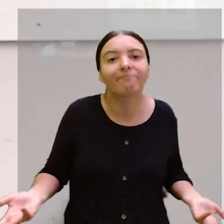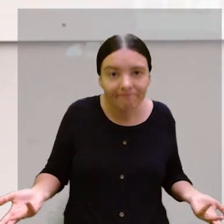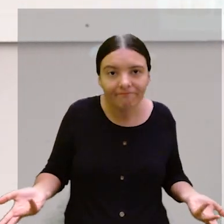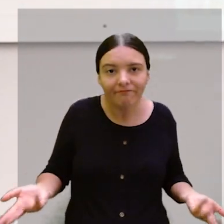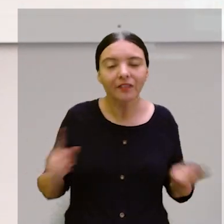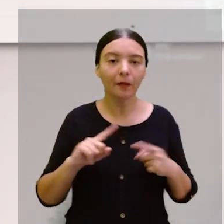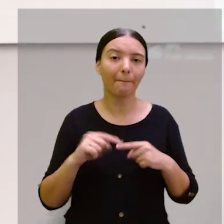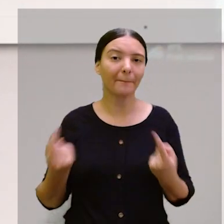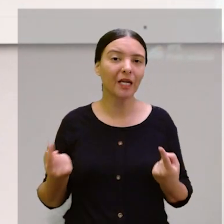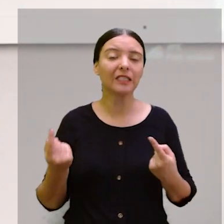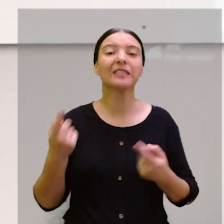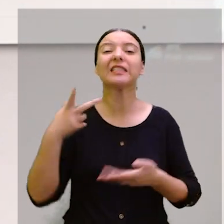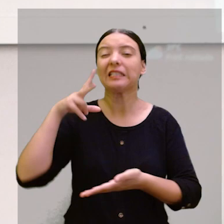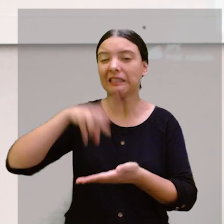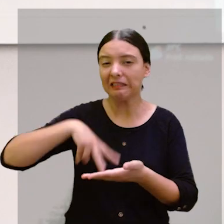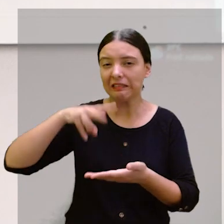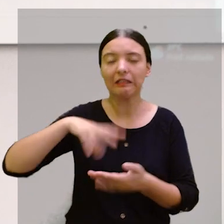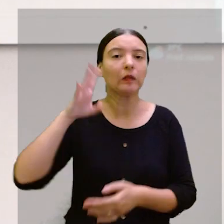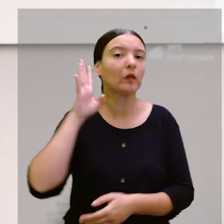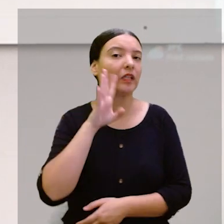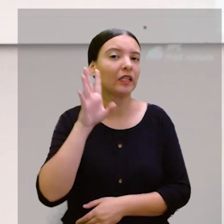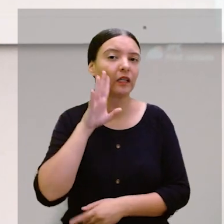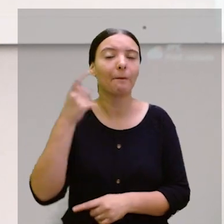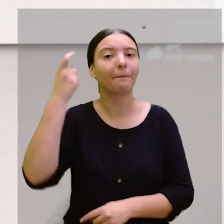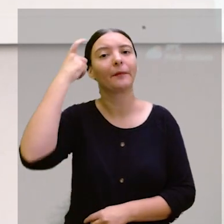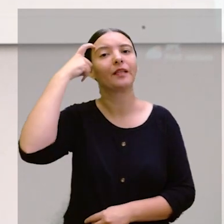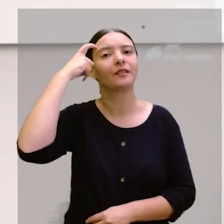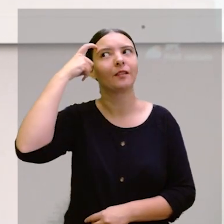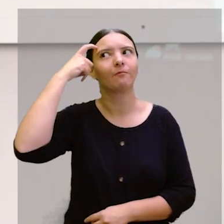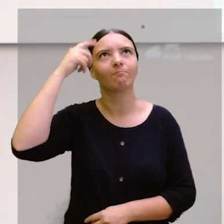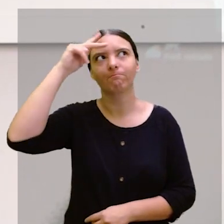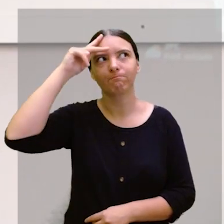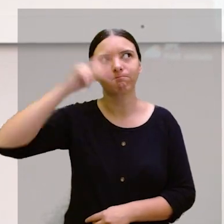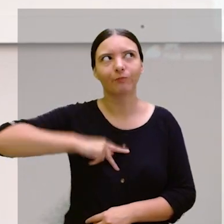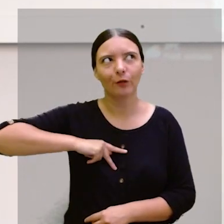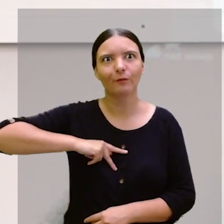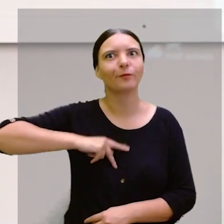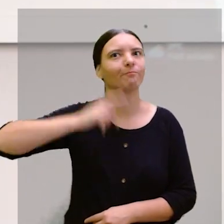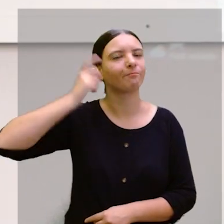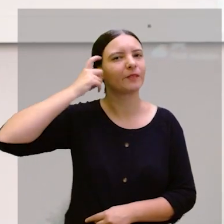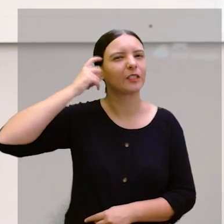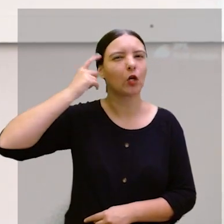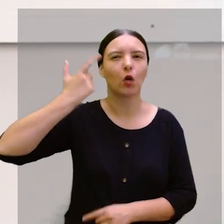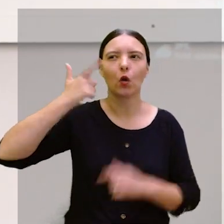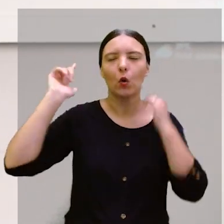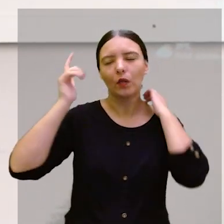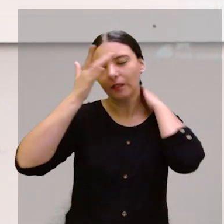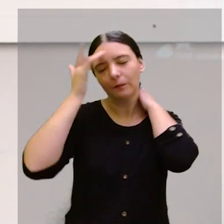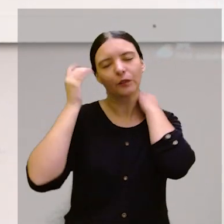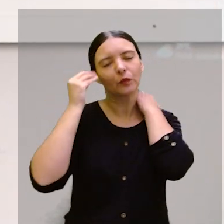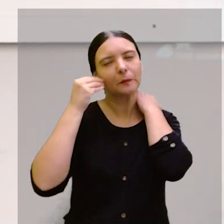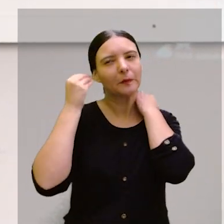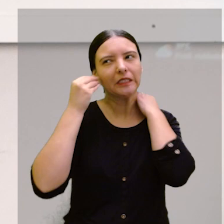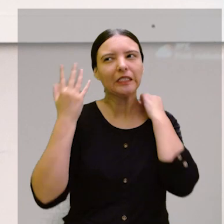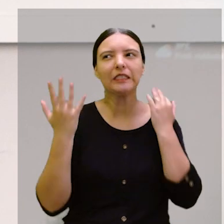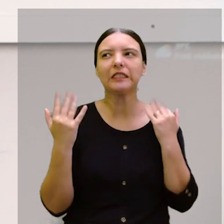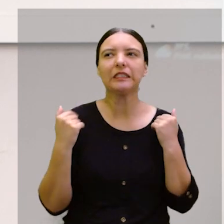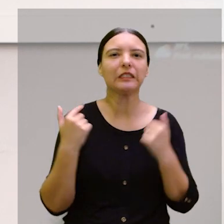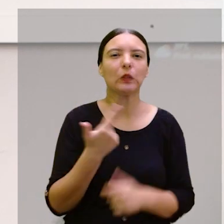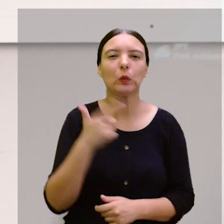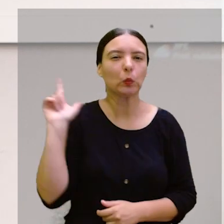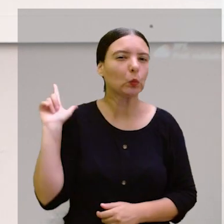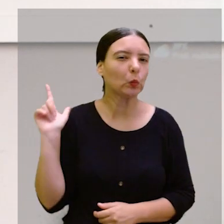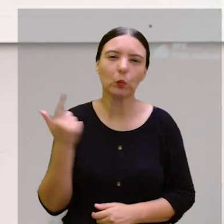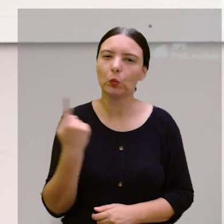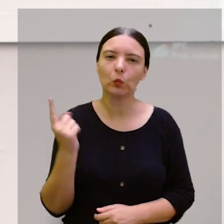o bacana de ler é que você aprende a pensar com a sua própria cabeça. Não tem ninguém ali naquela experiência. Não tem ninguém